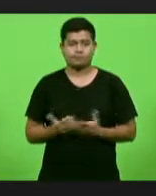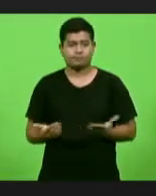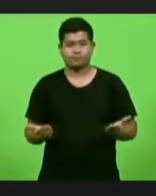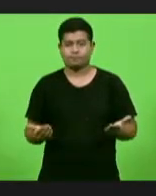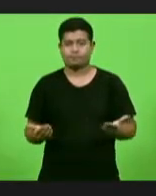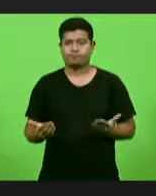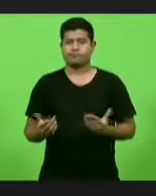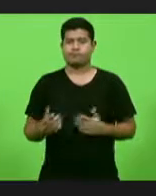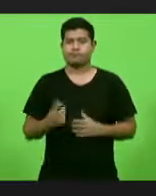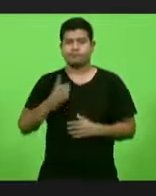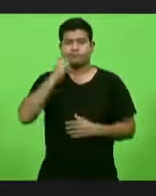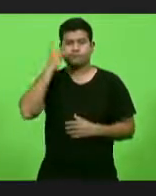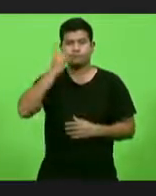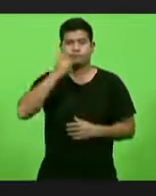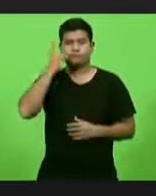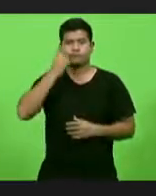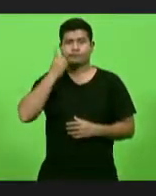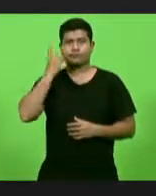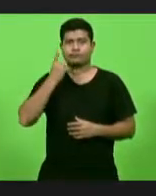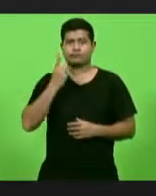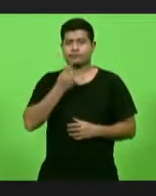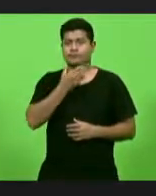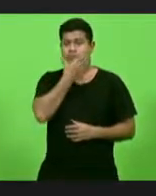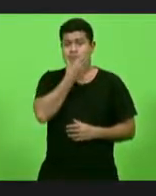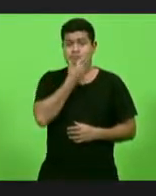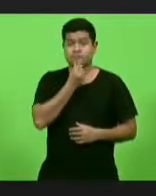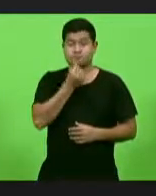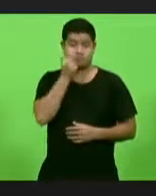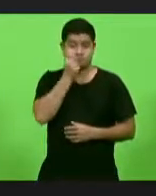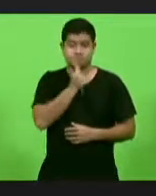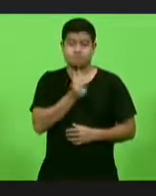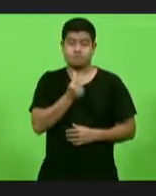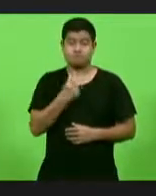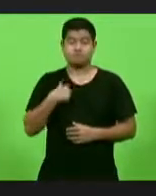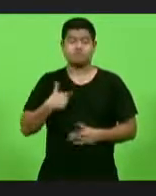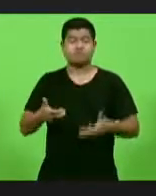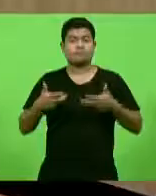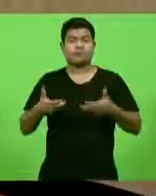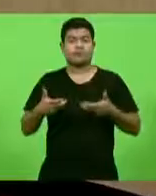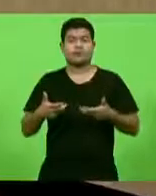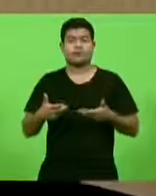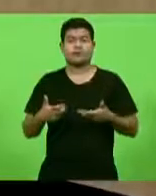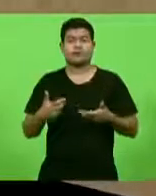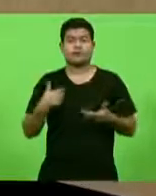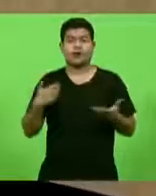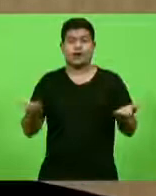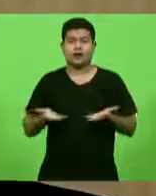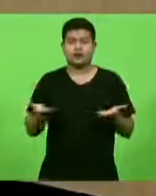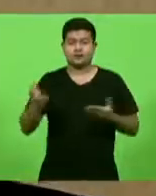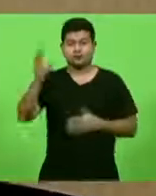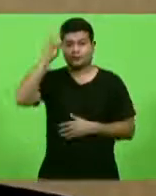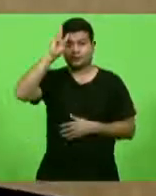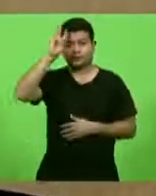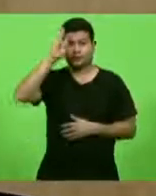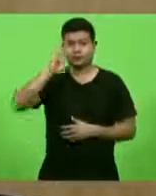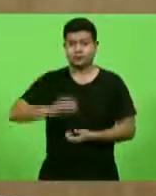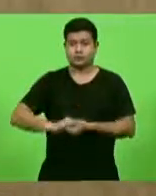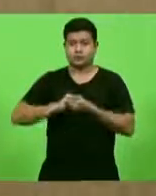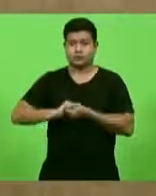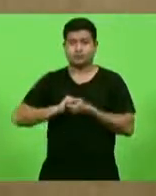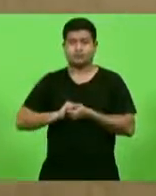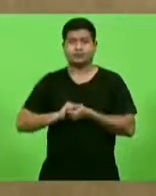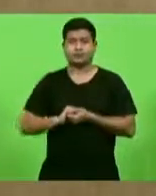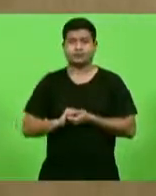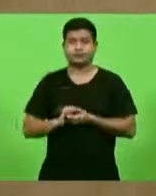Senhores, senhores deputados, senhores deputados, eu queria, nessa terça-feira, saudar meus amigos,